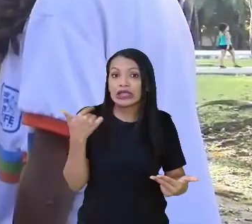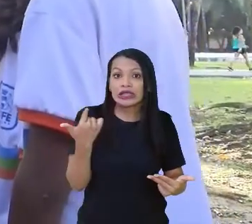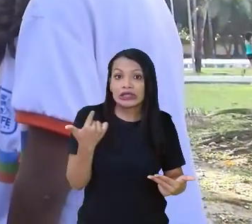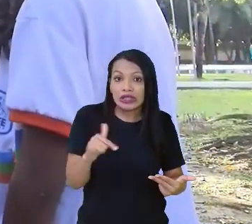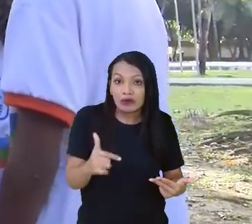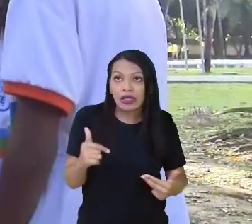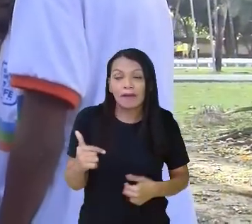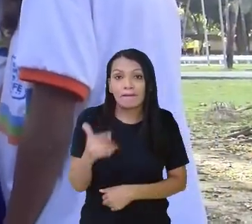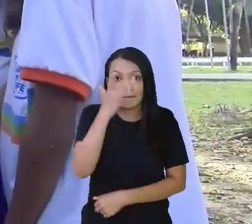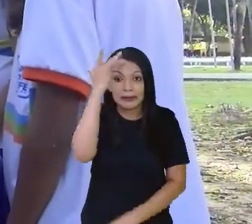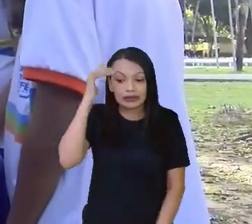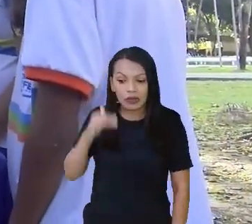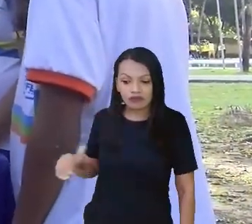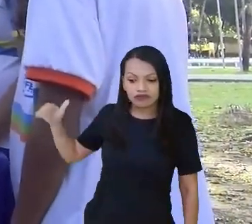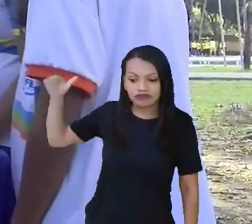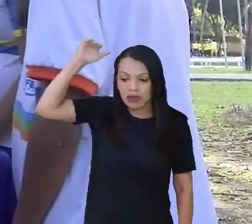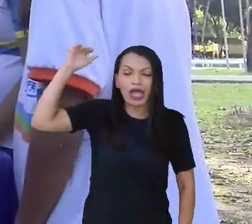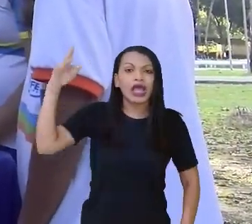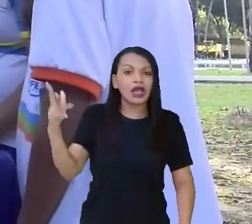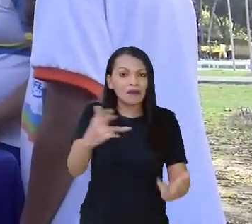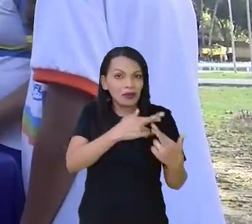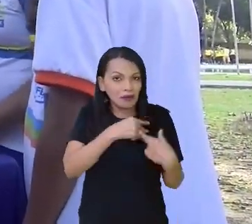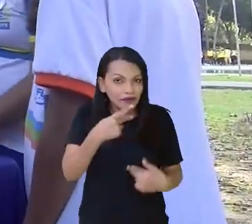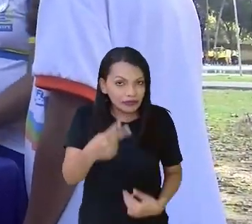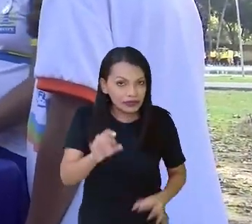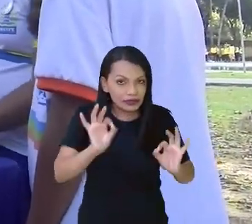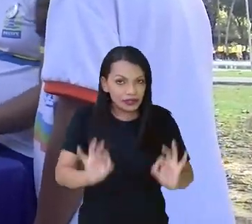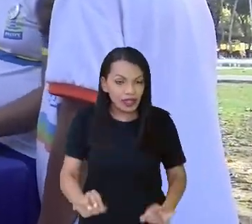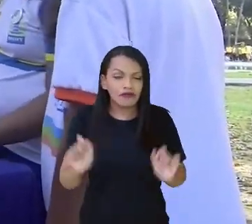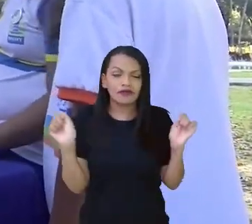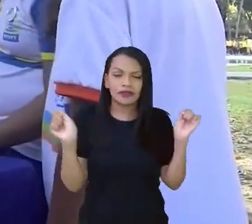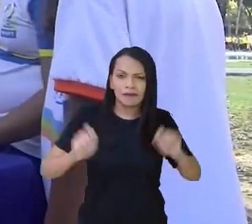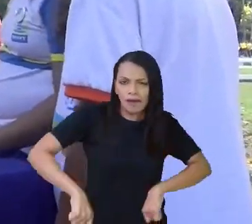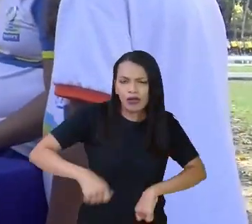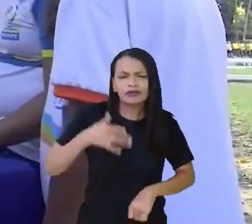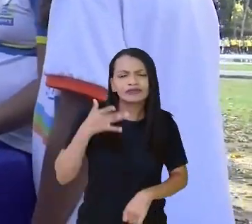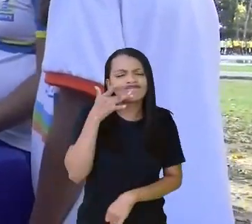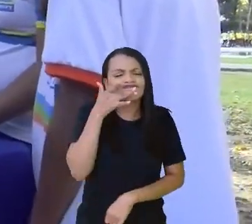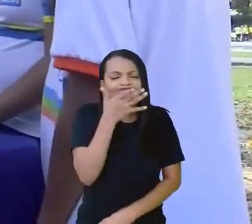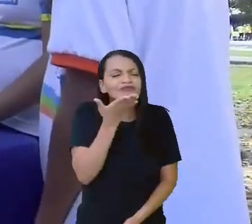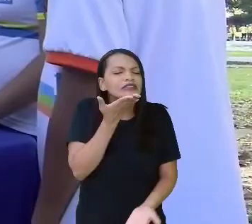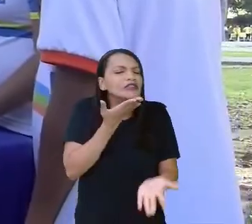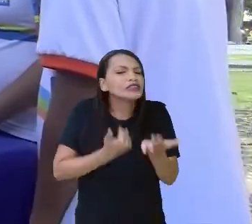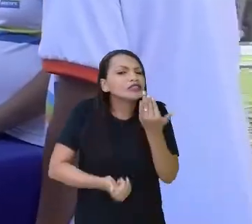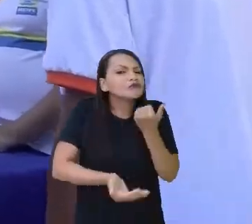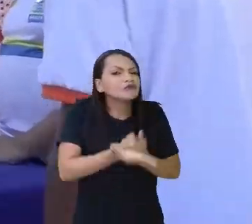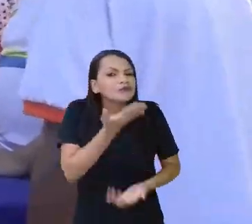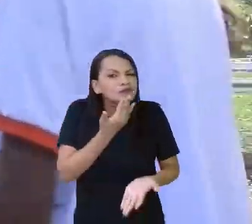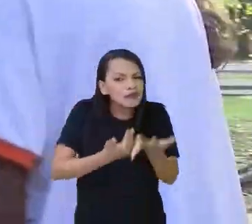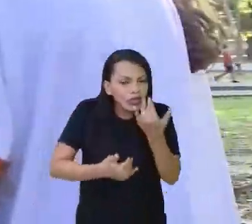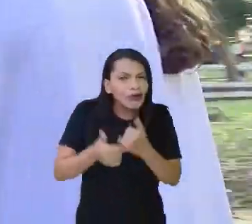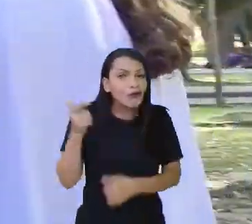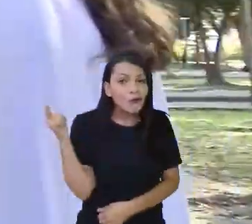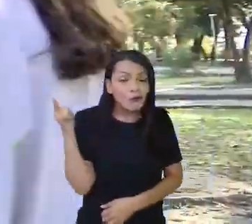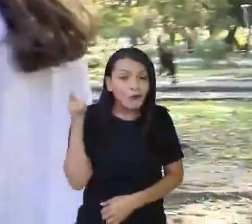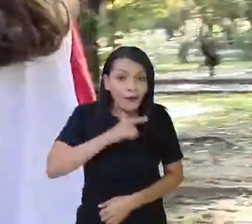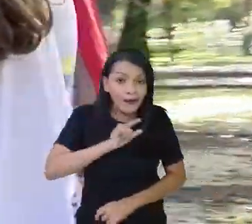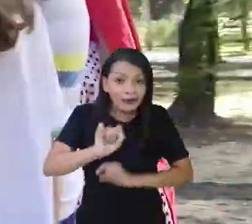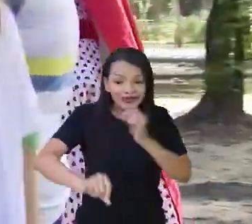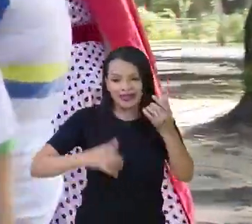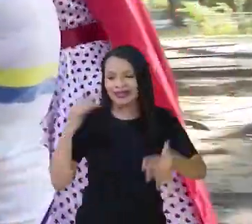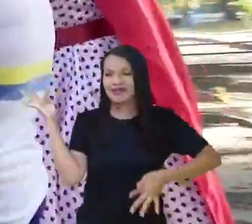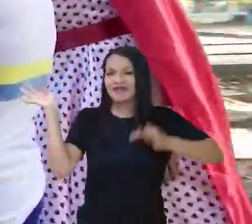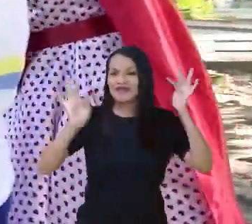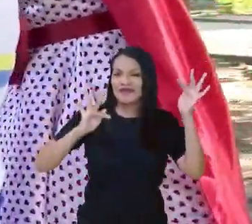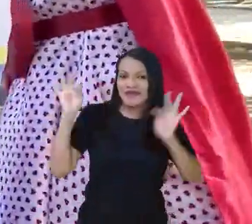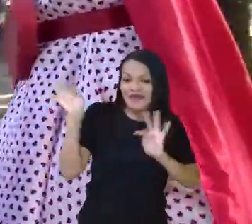isso, vocês podem saborear à vontade. Será que eu consegui trazer um pouco de alegria